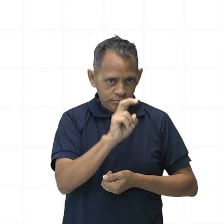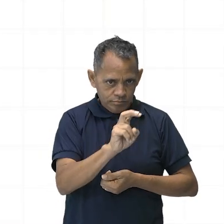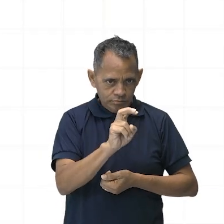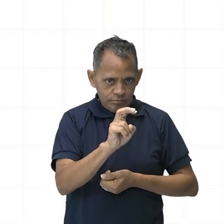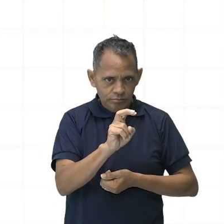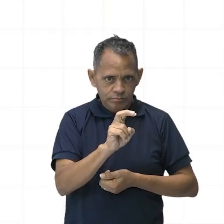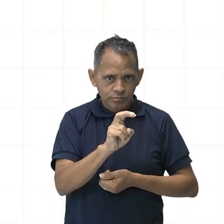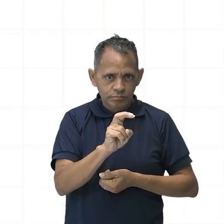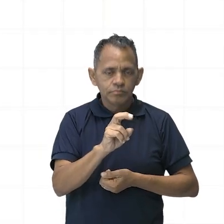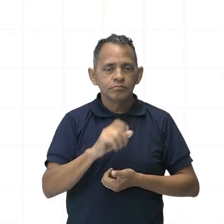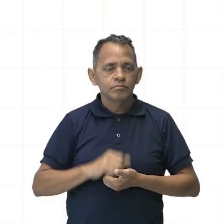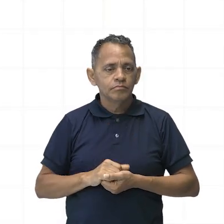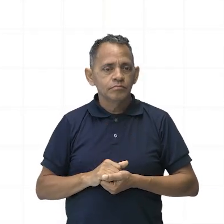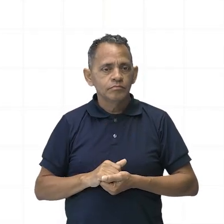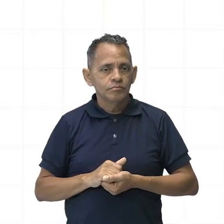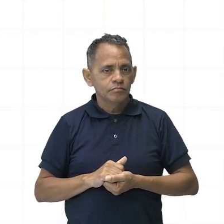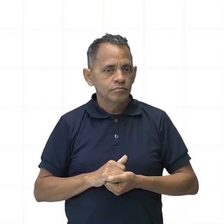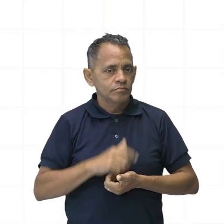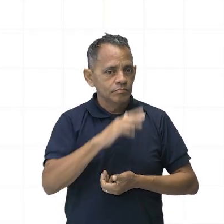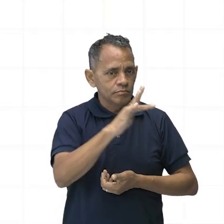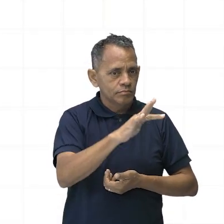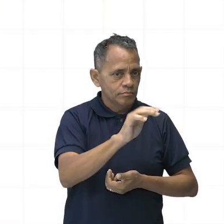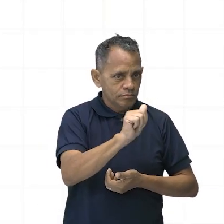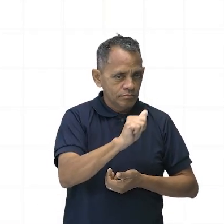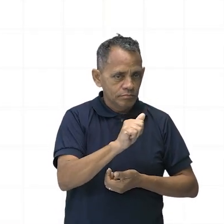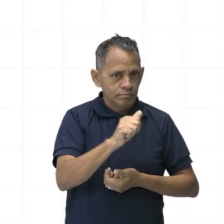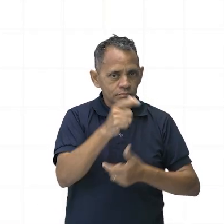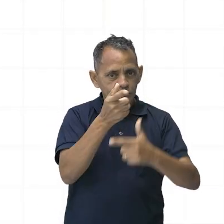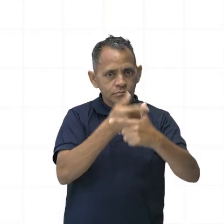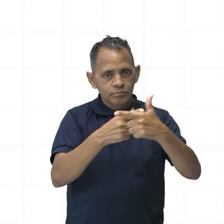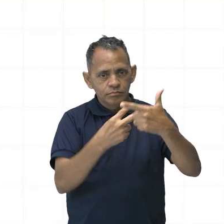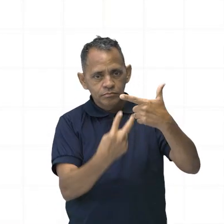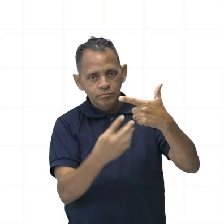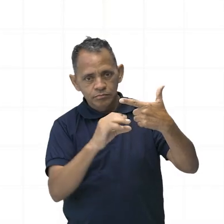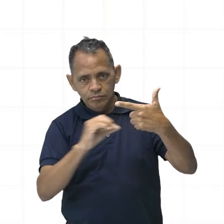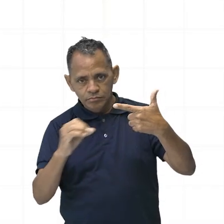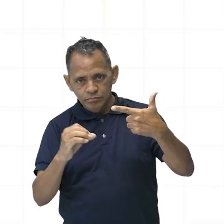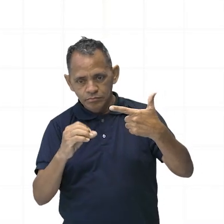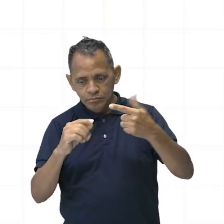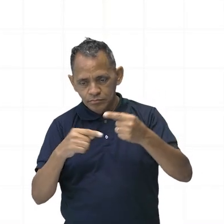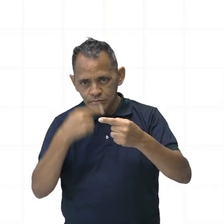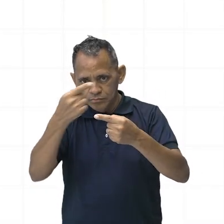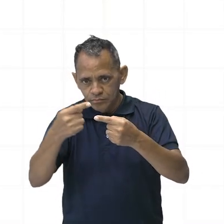15, só para relembrar, 15, que é a frequência absoluta,